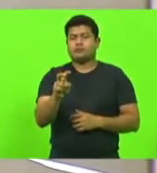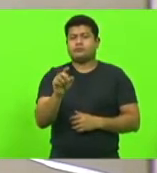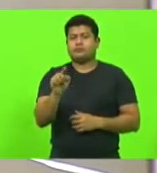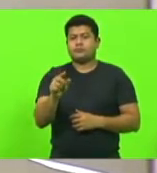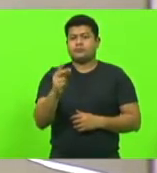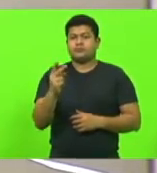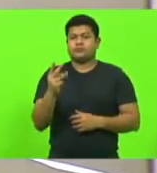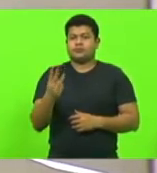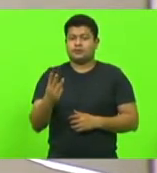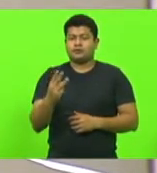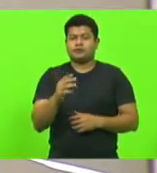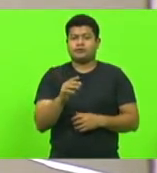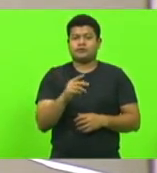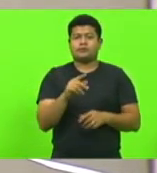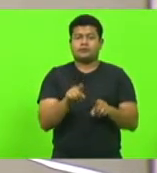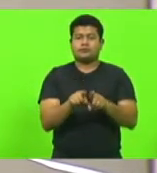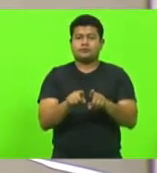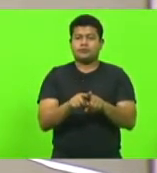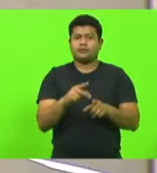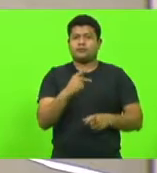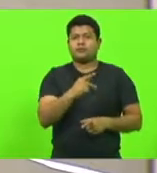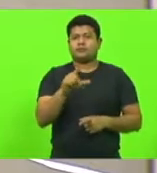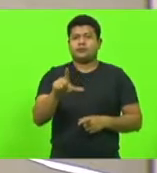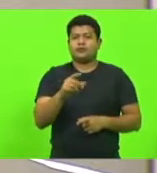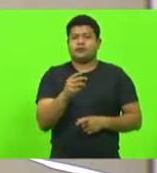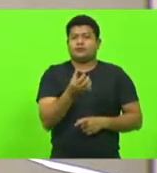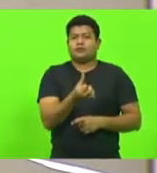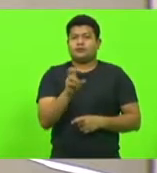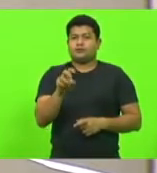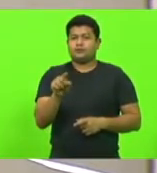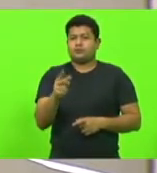52.2. Deputados que aprovam, permaneçam como se encontra.